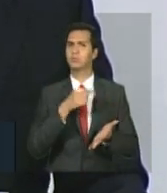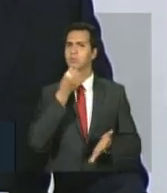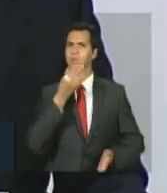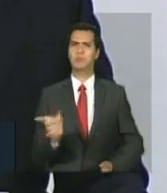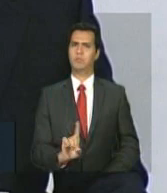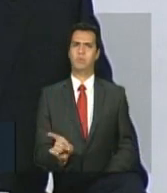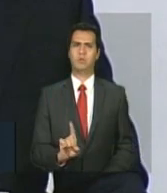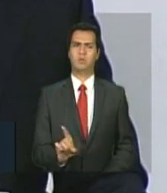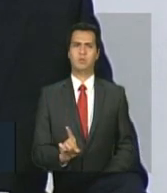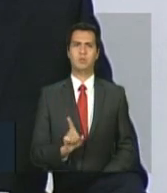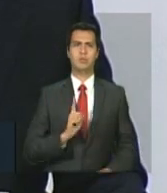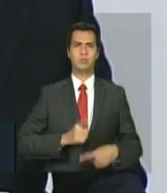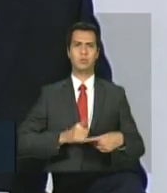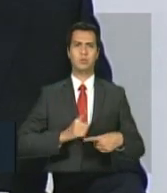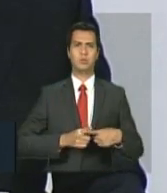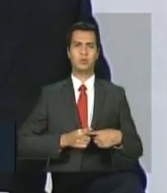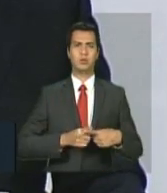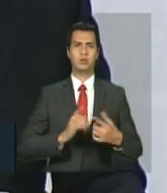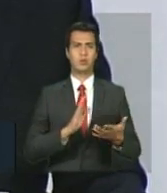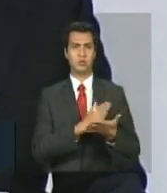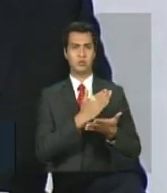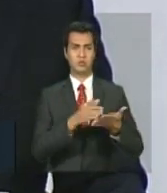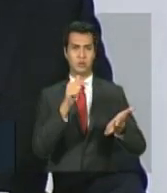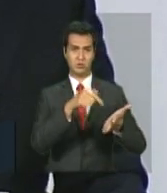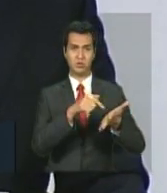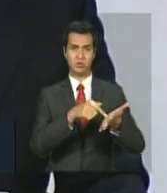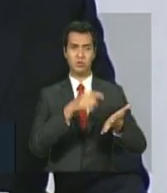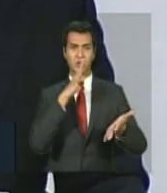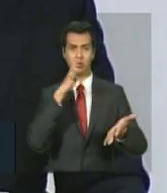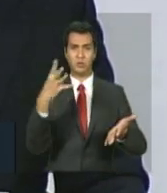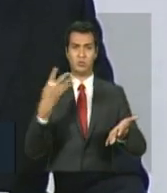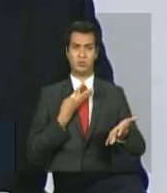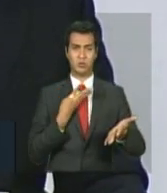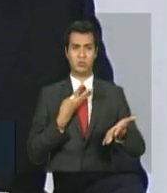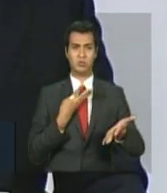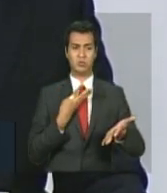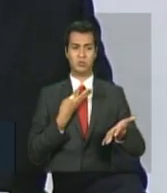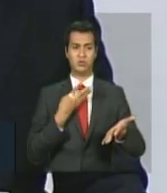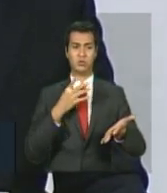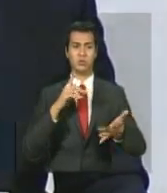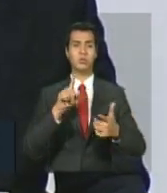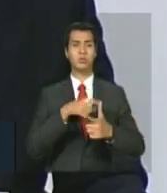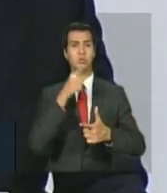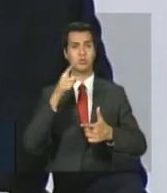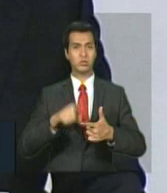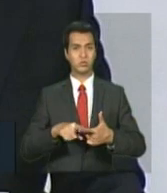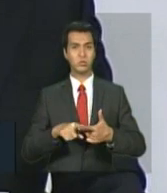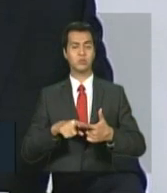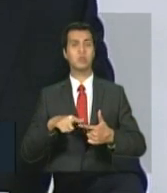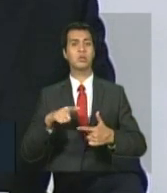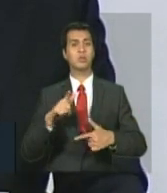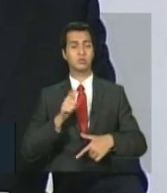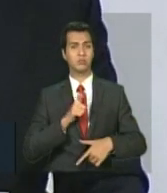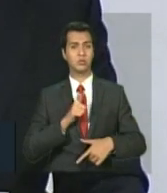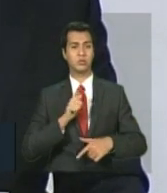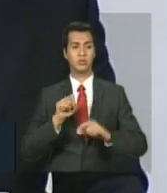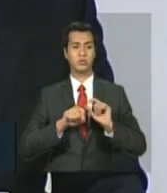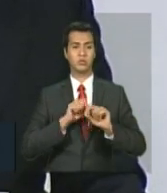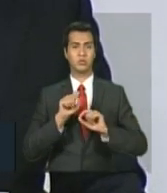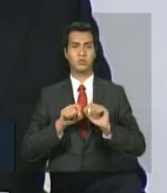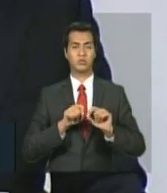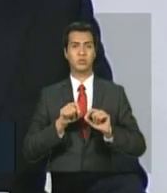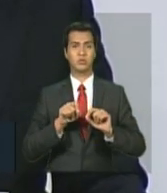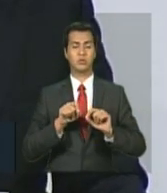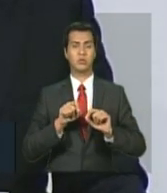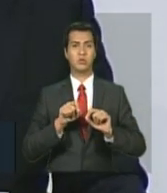fato de que acusações que me foram imputadas foram negadas, rejeitadas peremptoriamente aquele veículo